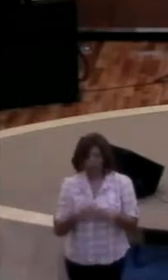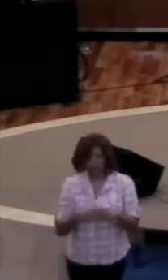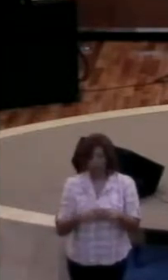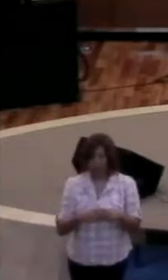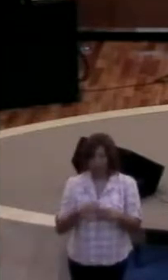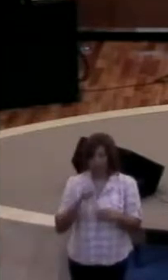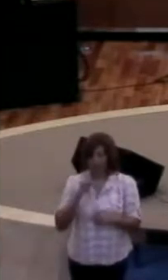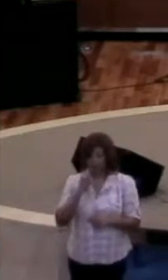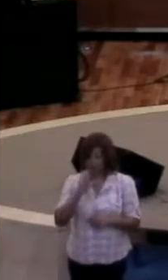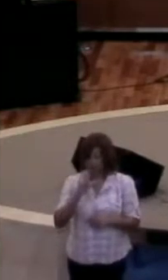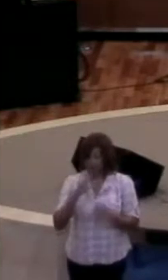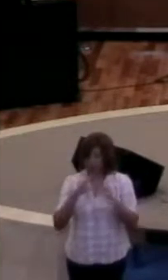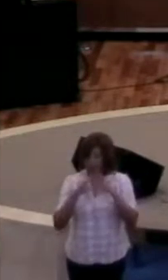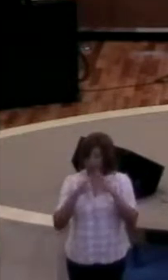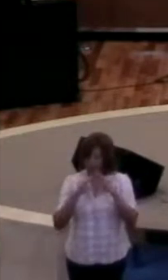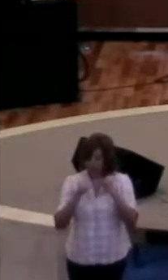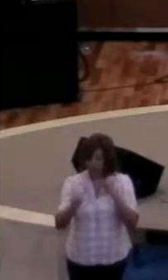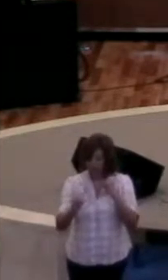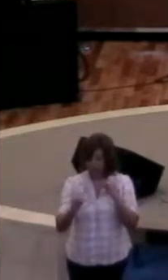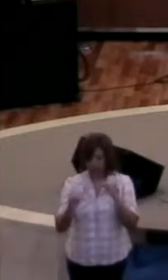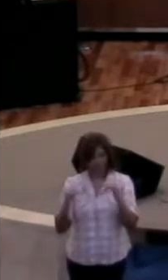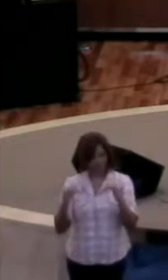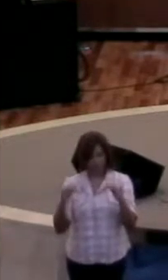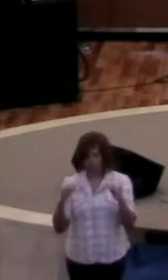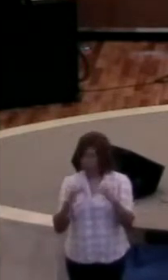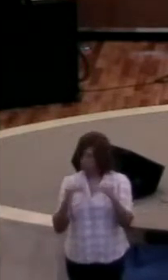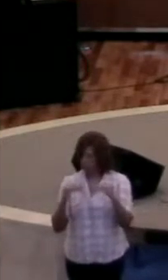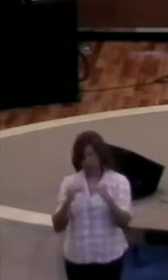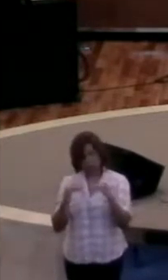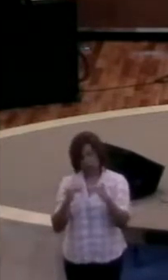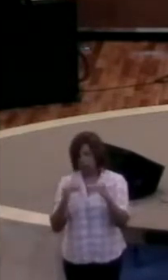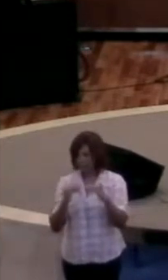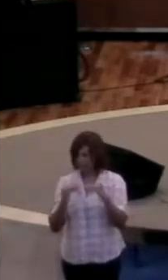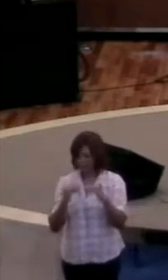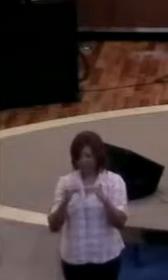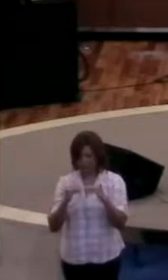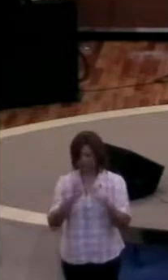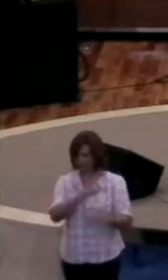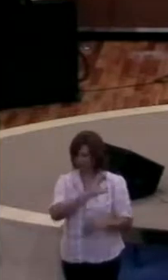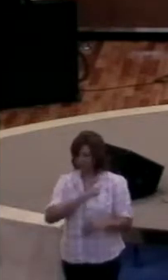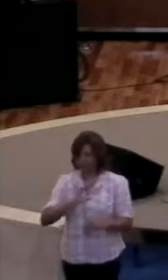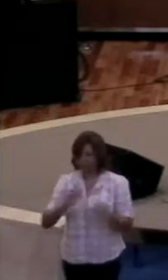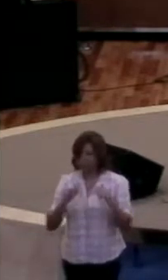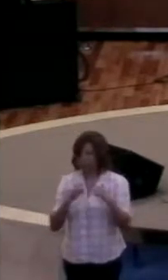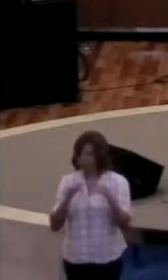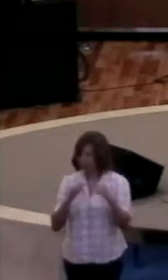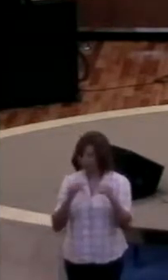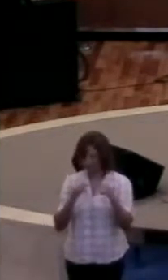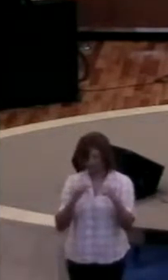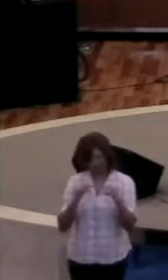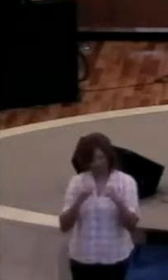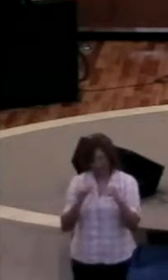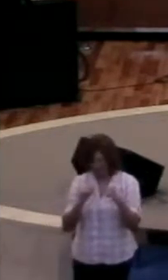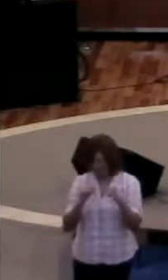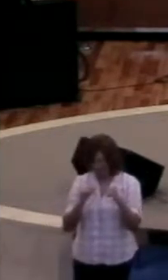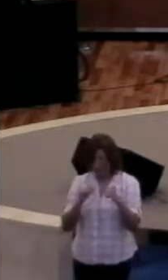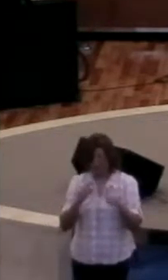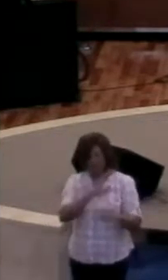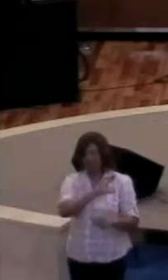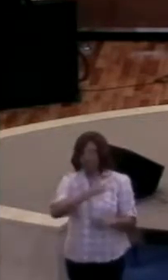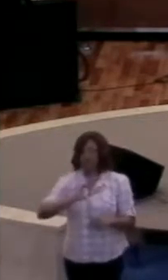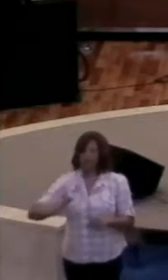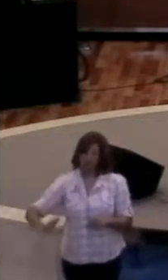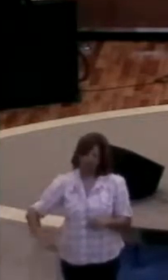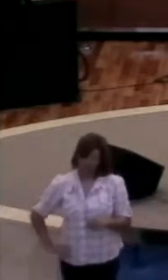fugir não se encaixa com Cristo, esta palavra fugir não se encaixa com a soberania de Deus,